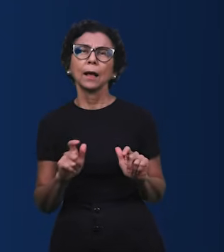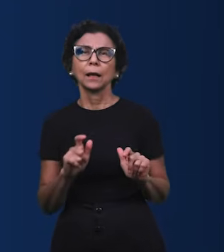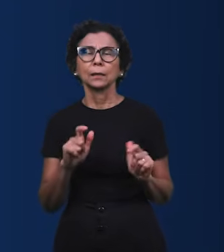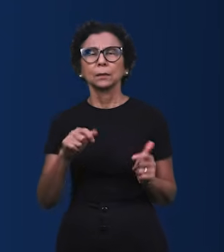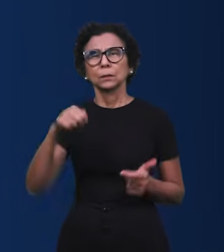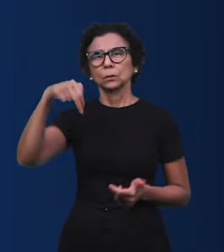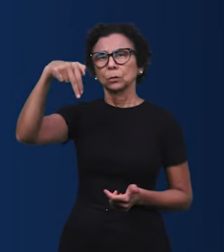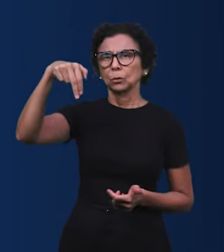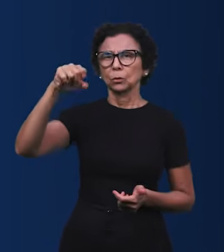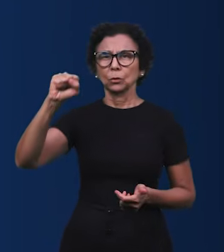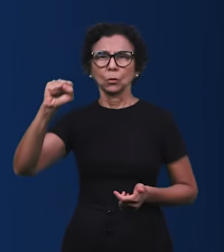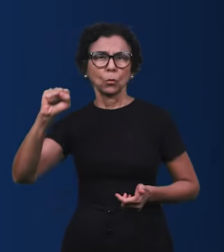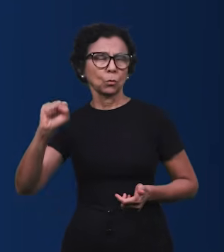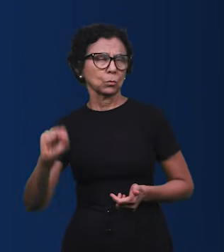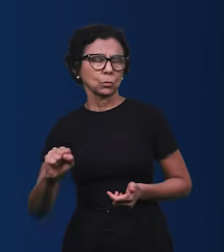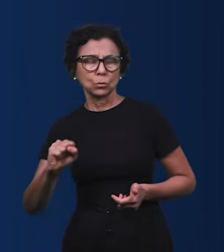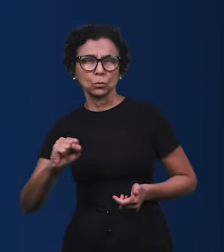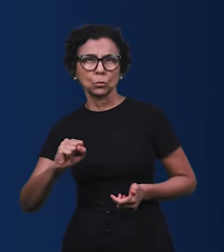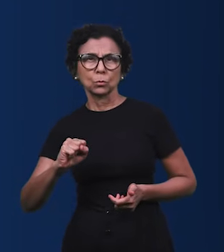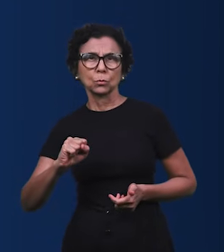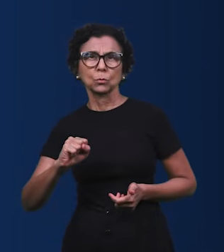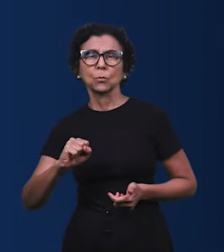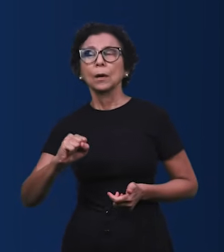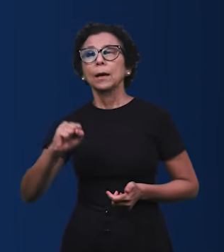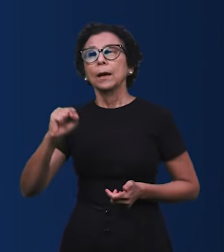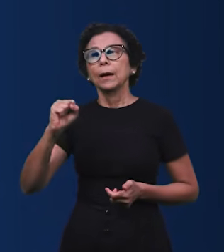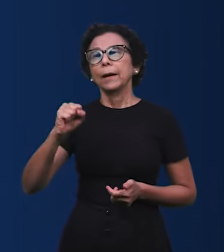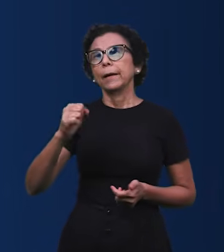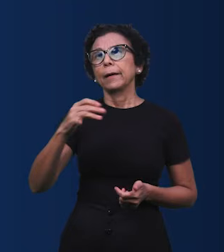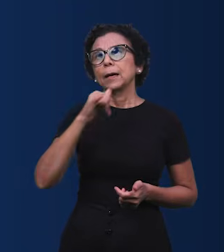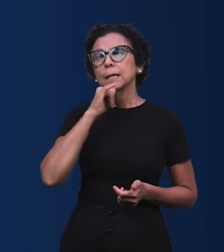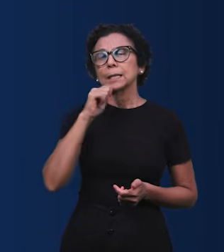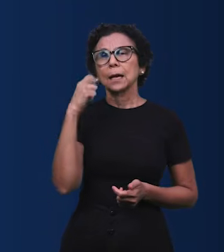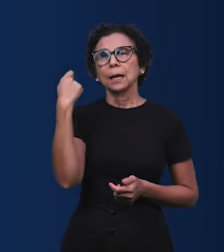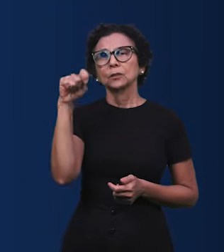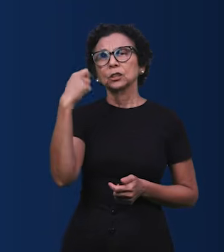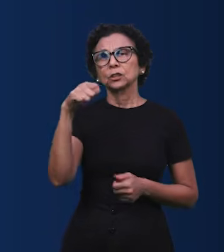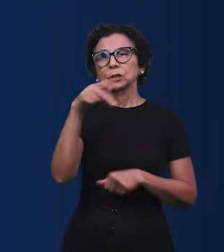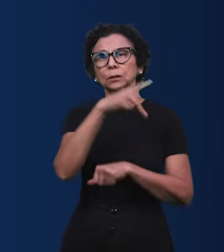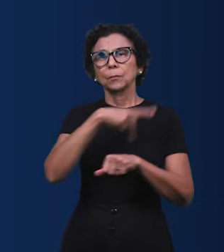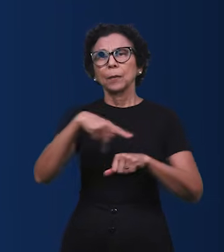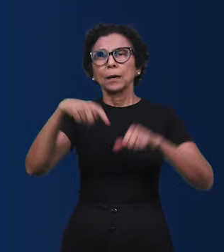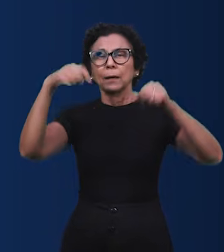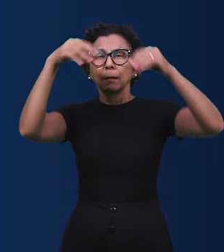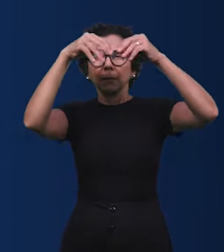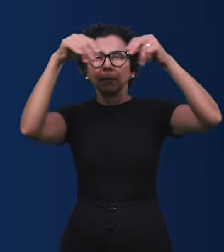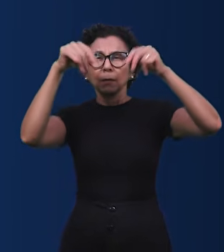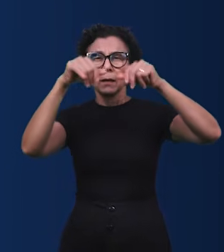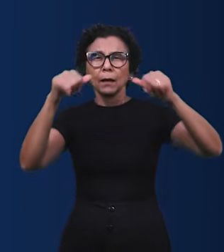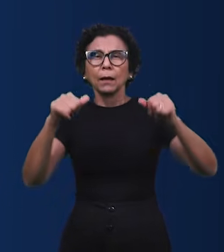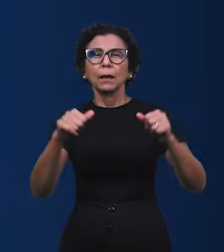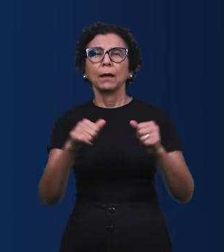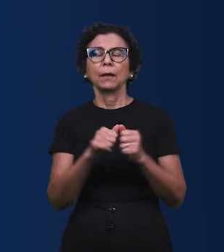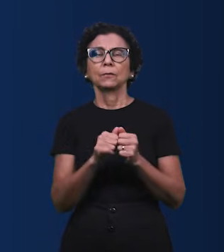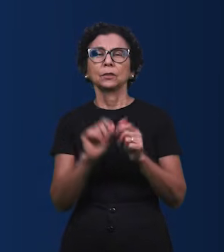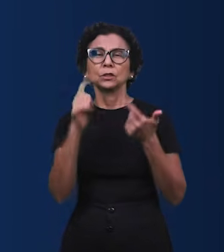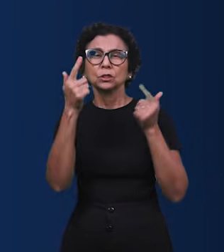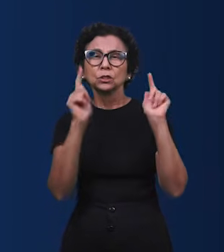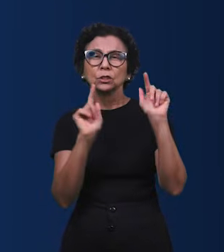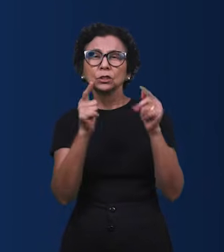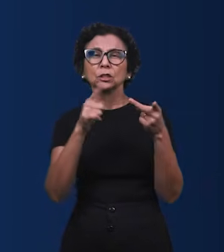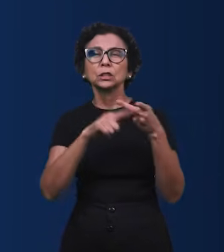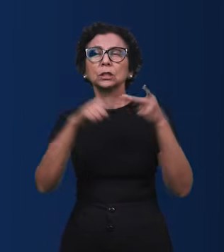hemisfério norte e sul, por exemplo, houve neve na Argentina, no Chile, né? Em